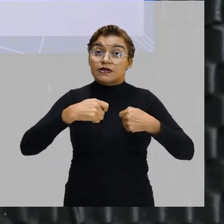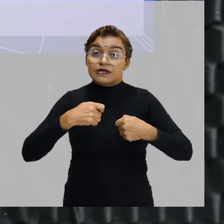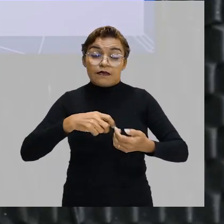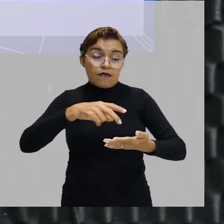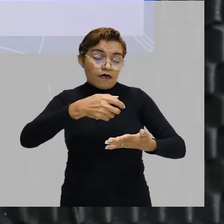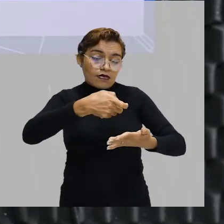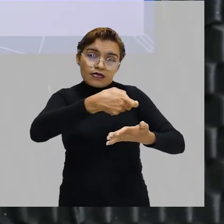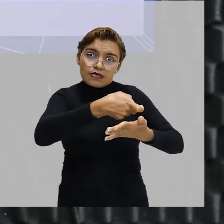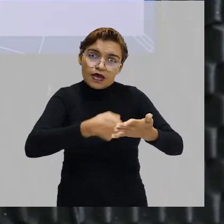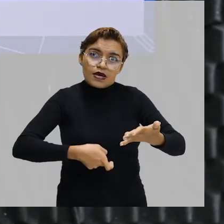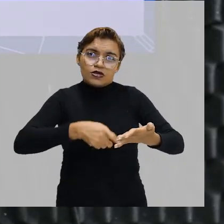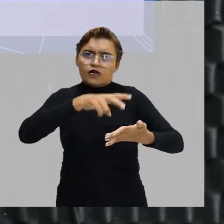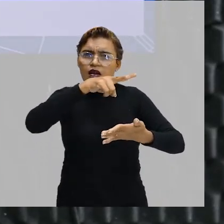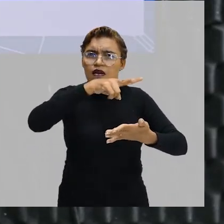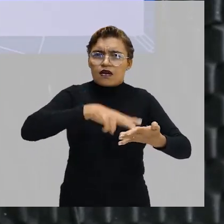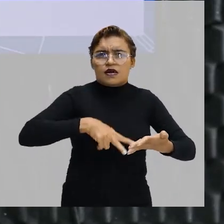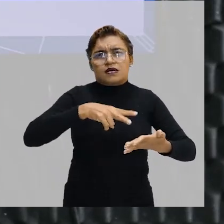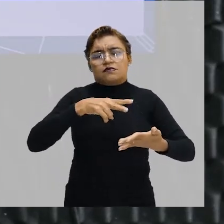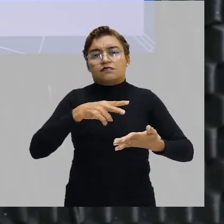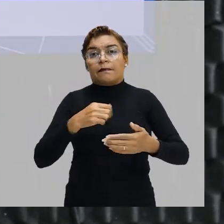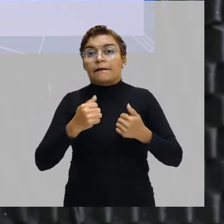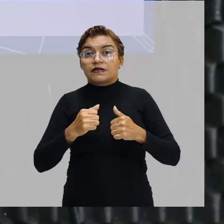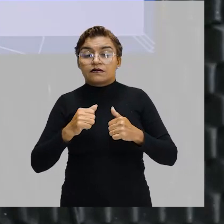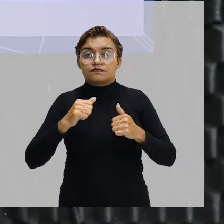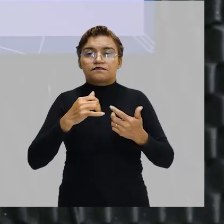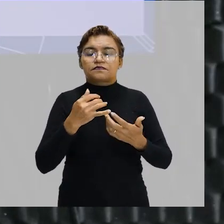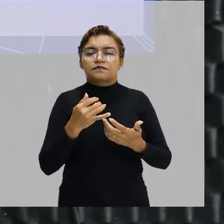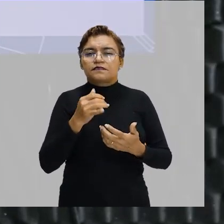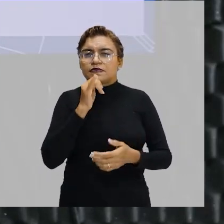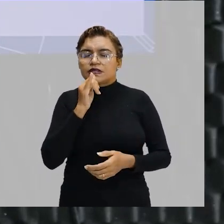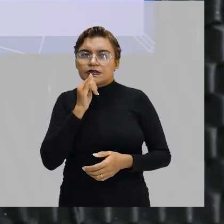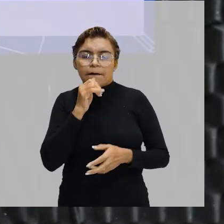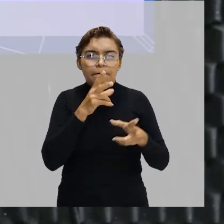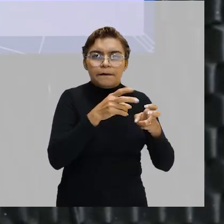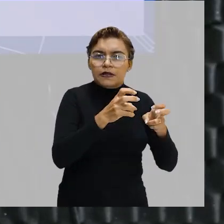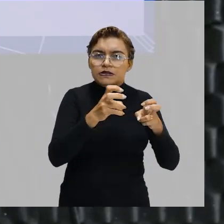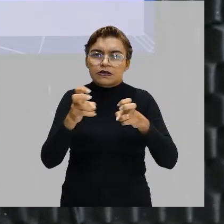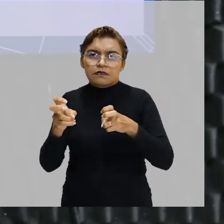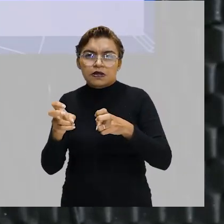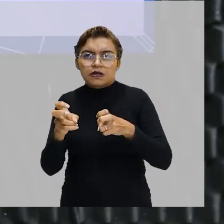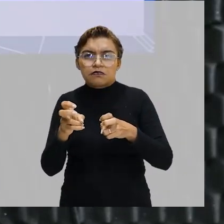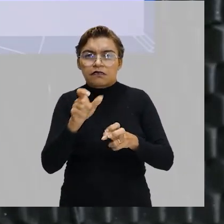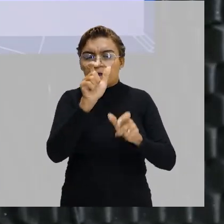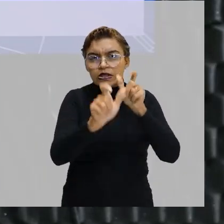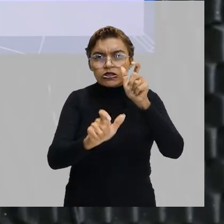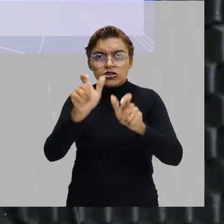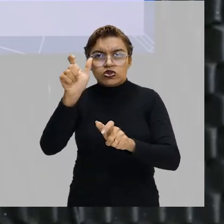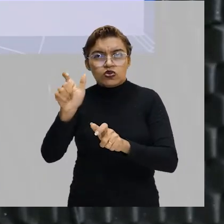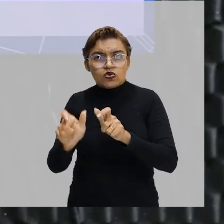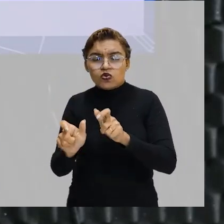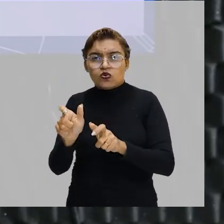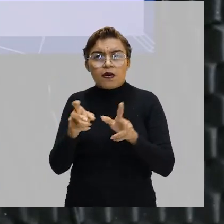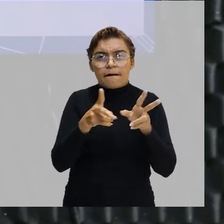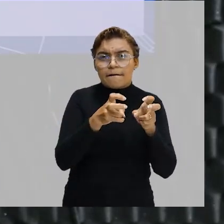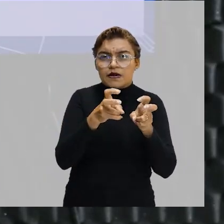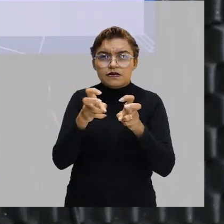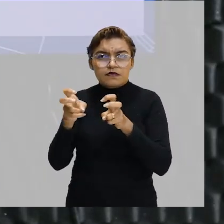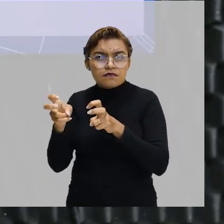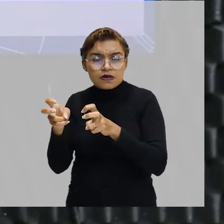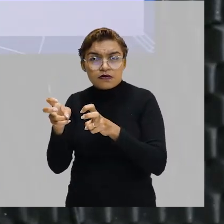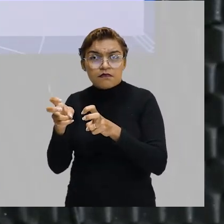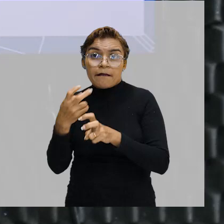nossa leitura de mundo, a nossa análise textual das pessoas. As pessoas têm linguagem, né? Linguagem corporal que a gente